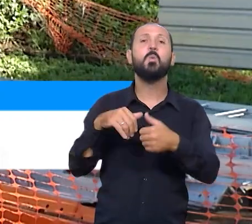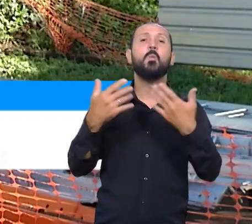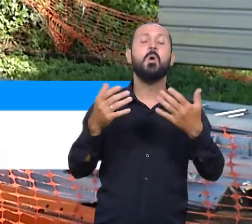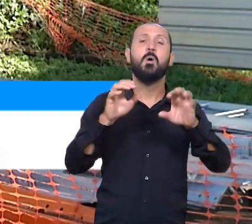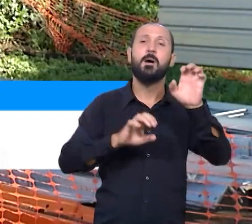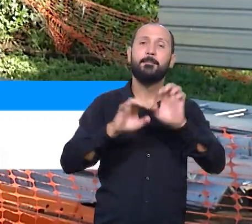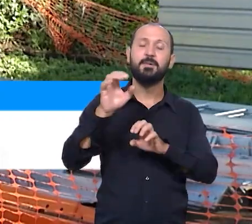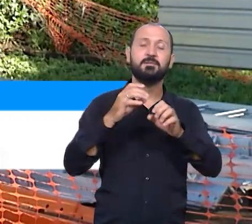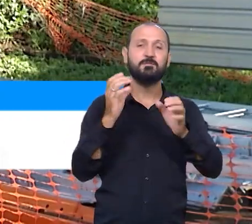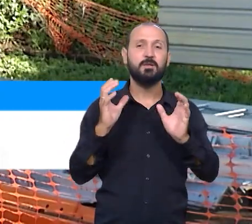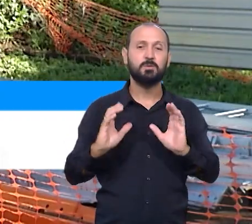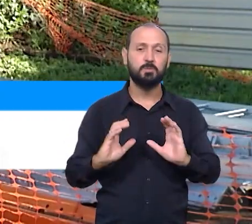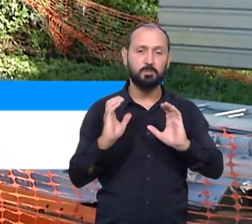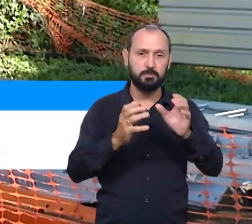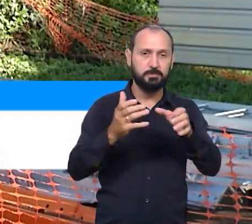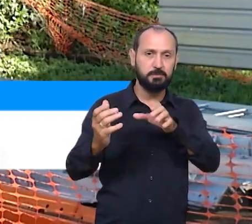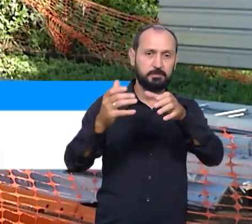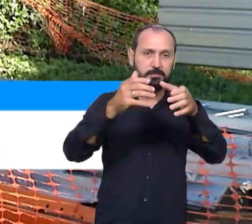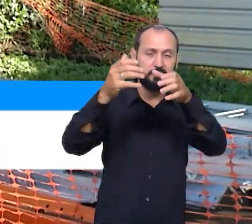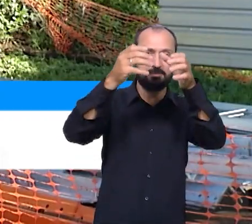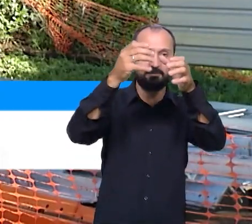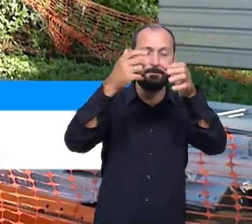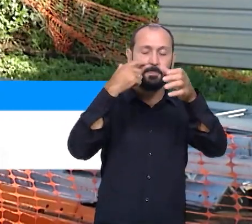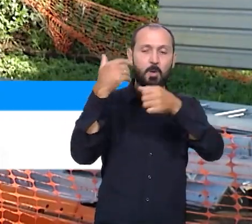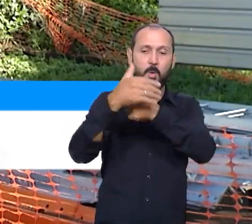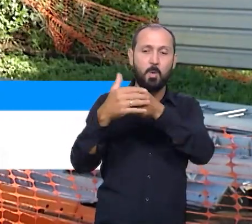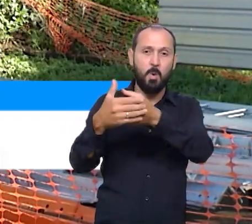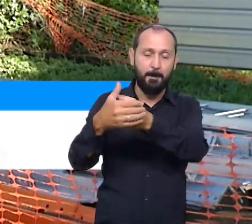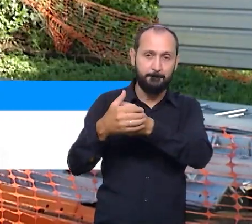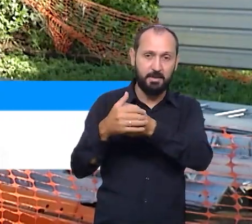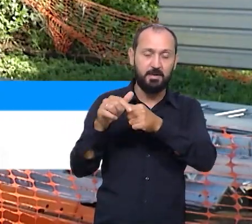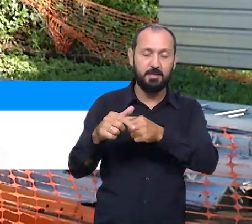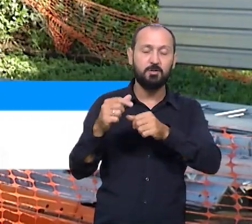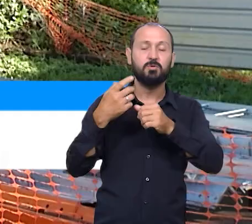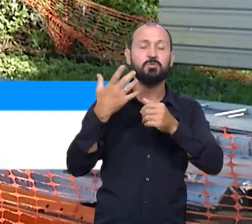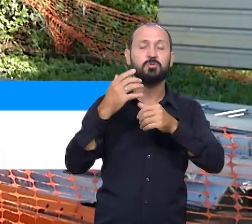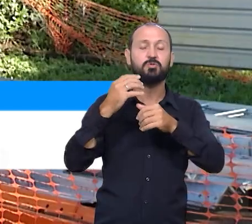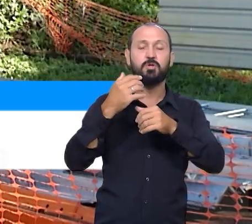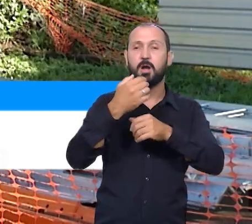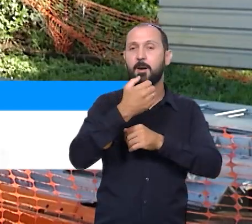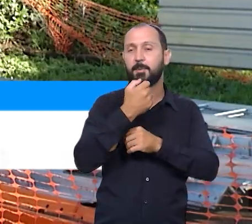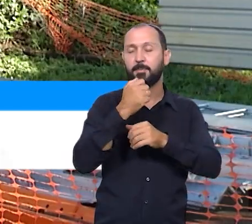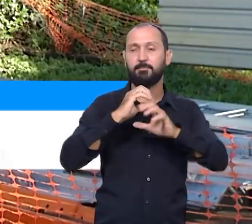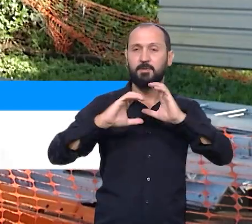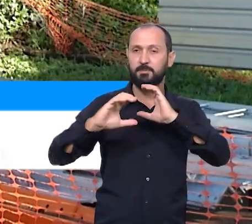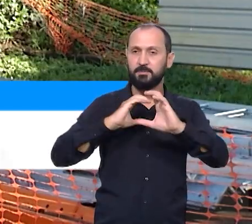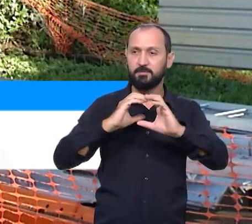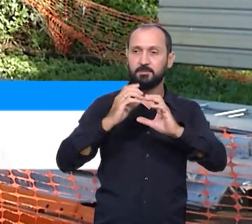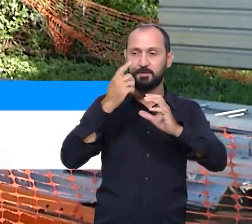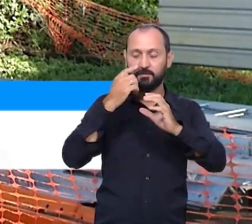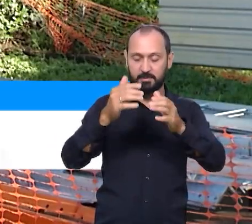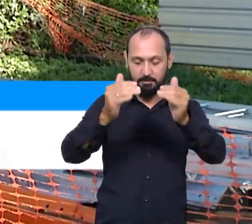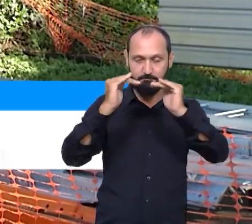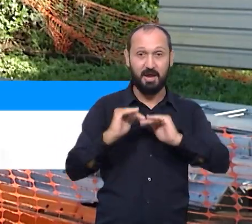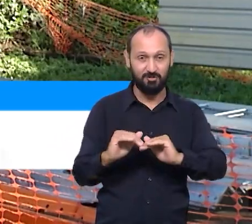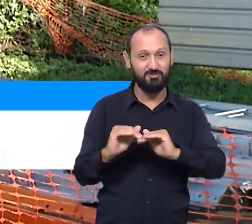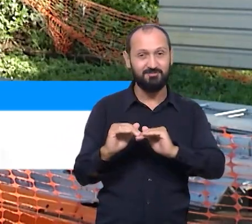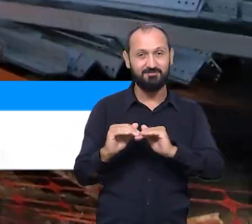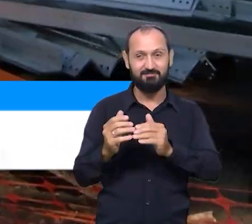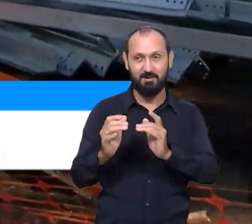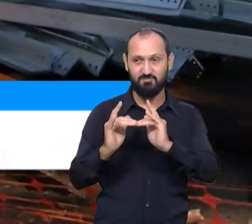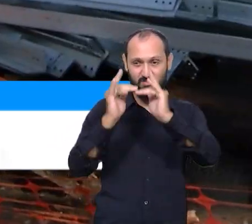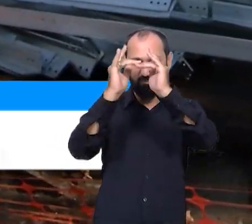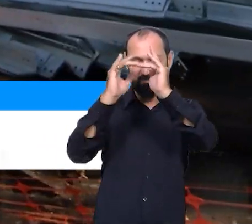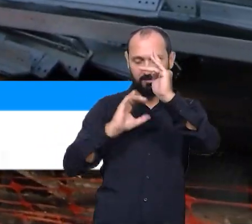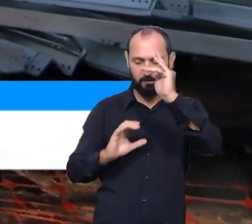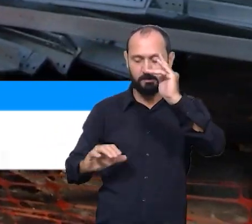definição das empresas que irão instalar o abrigo dos equipamentos de transmissão, que será embaixo da torre,